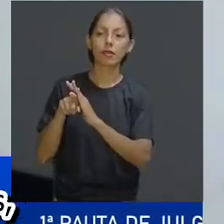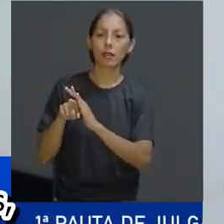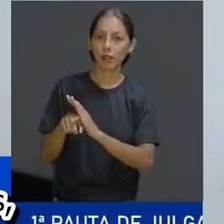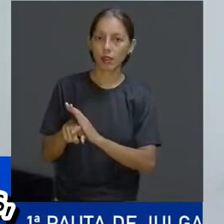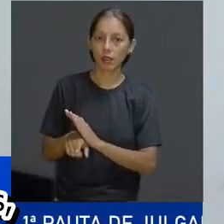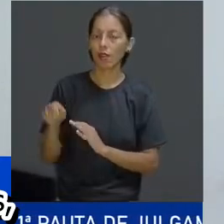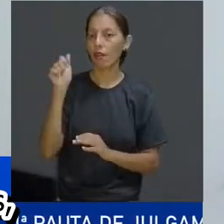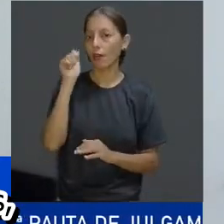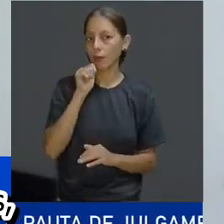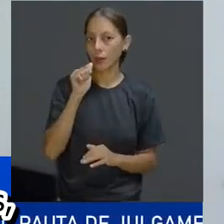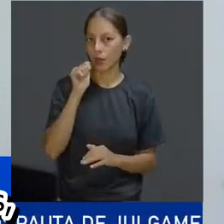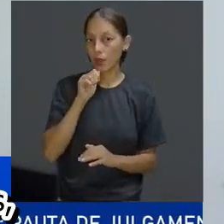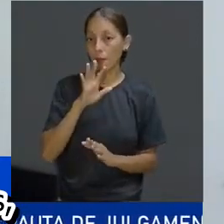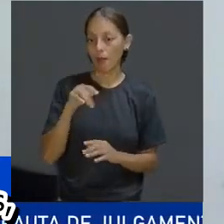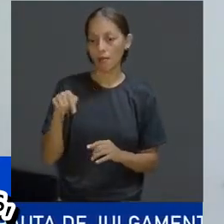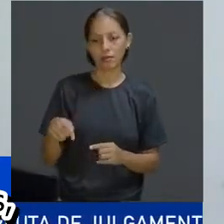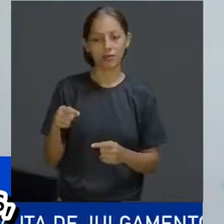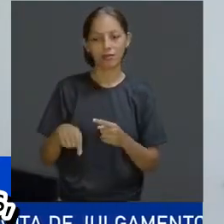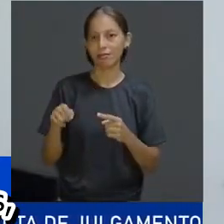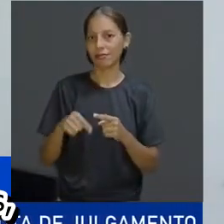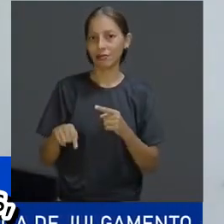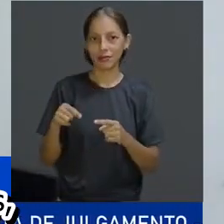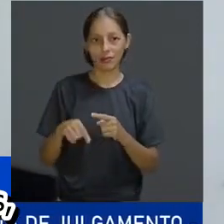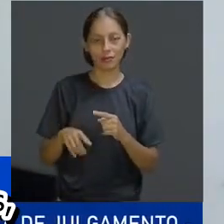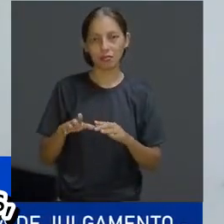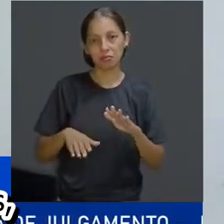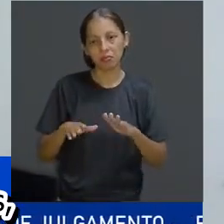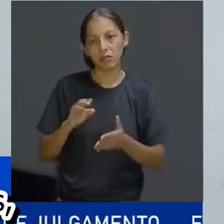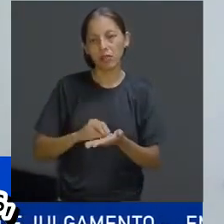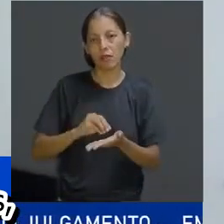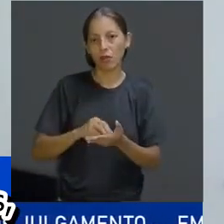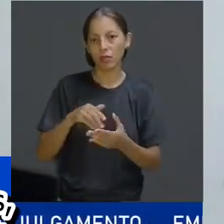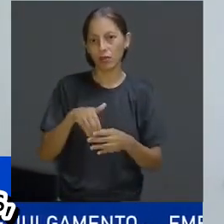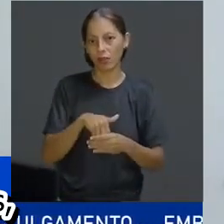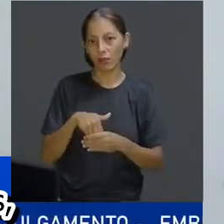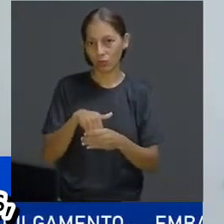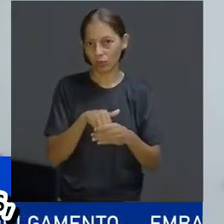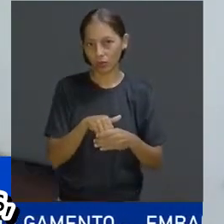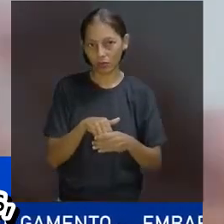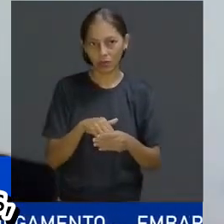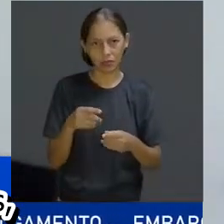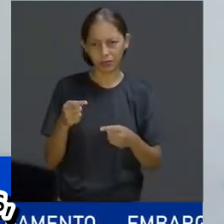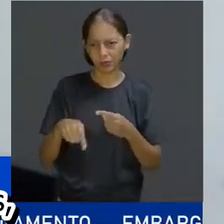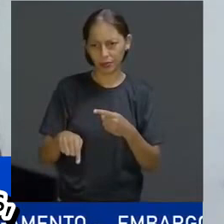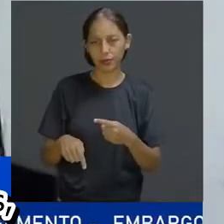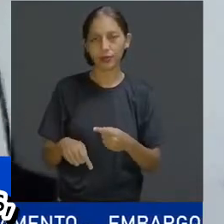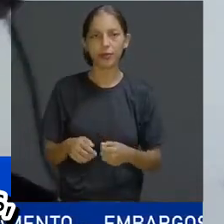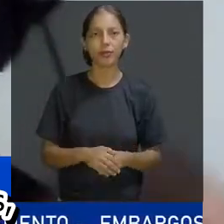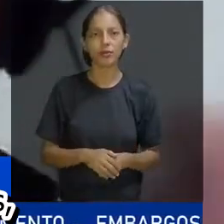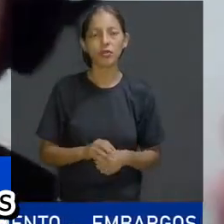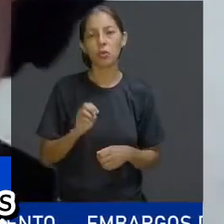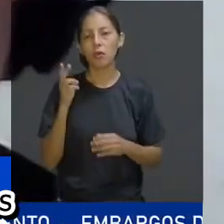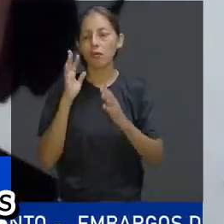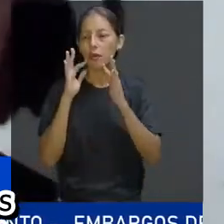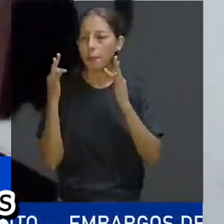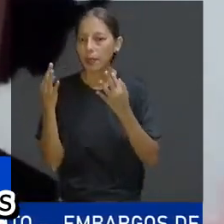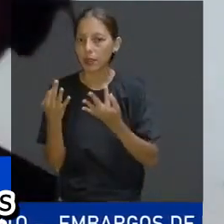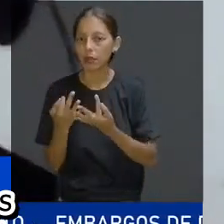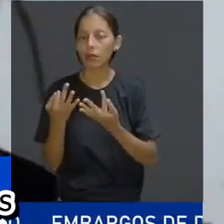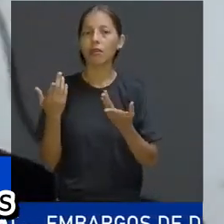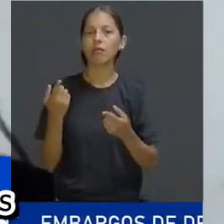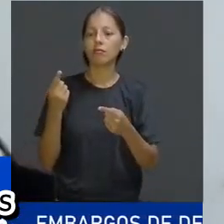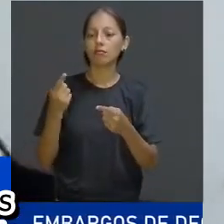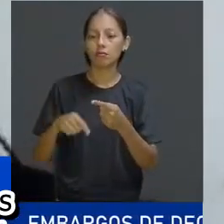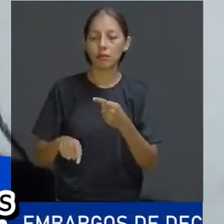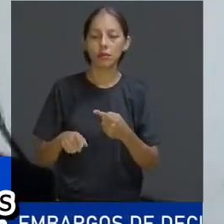ficta feminina, que não foi o caso, que fosse a falta de votos, isso não se fez presente, que fosse o parentesco, que fosse a falta de